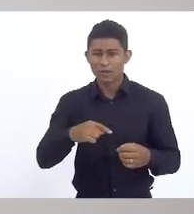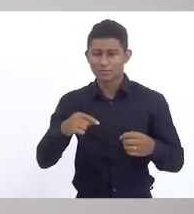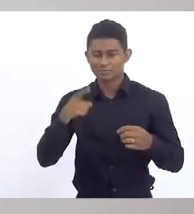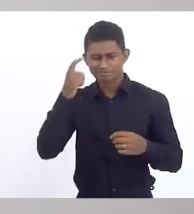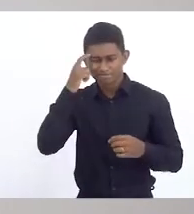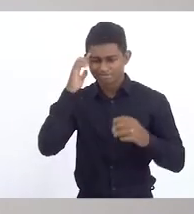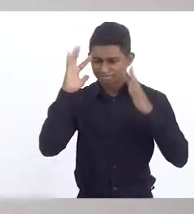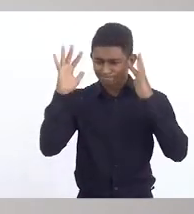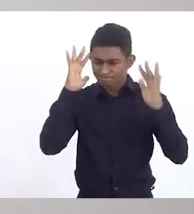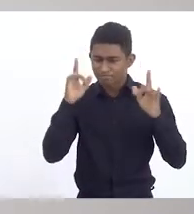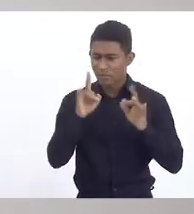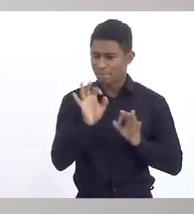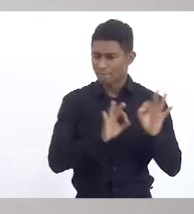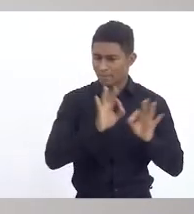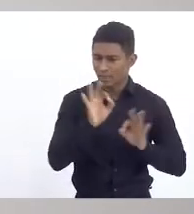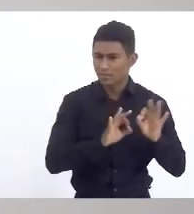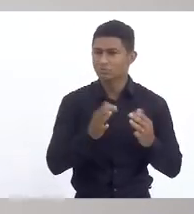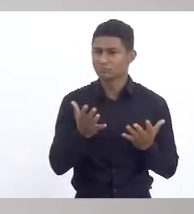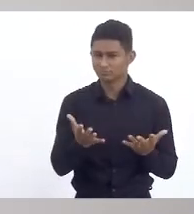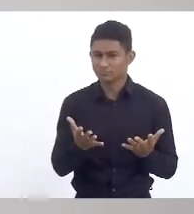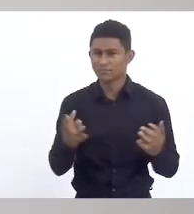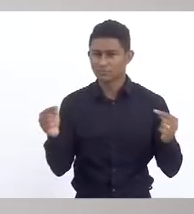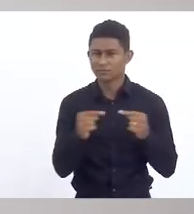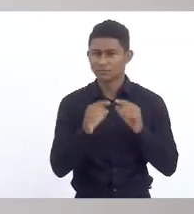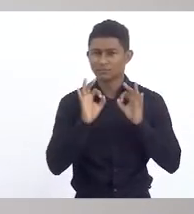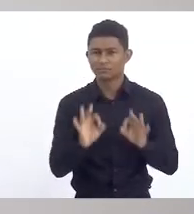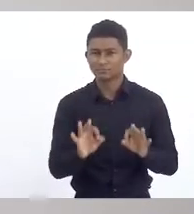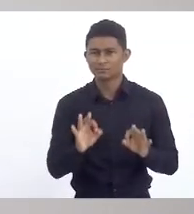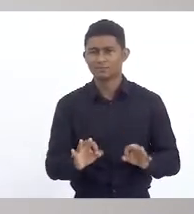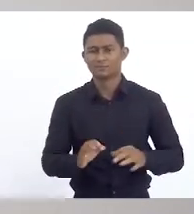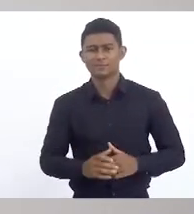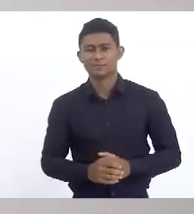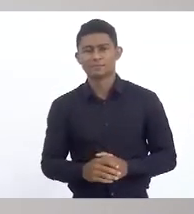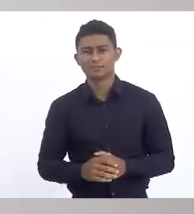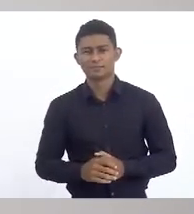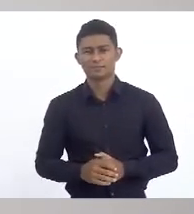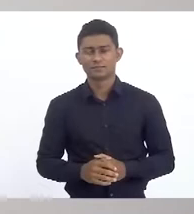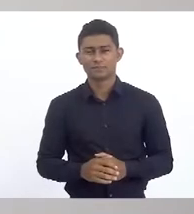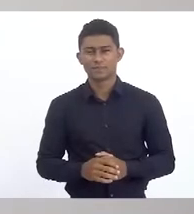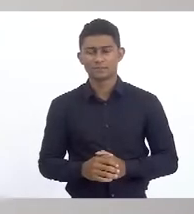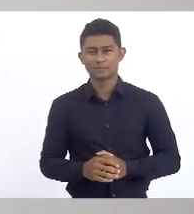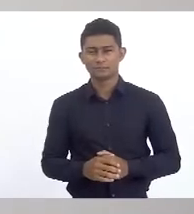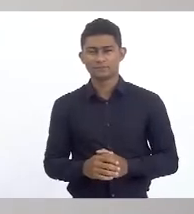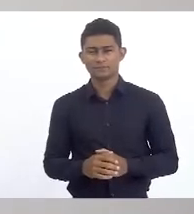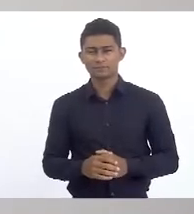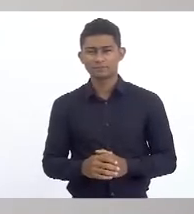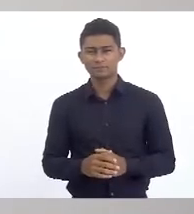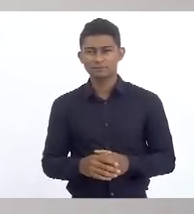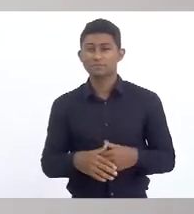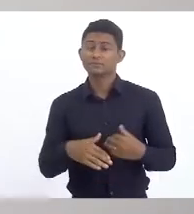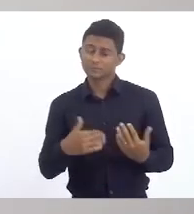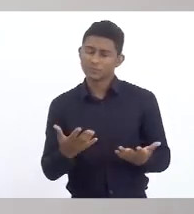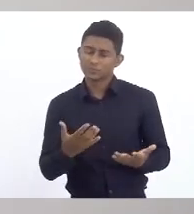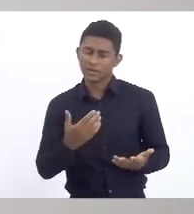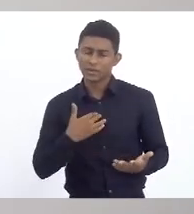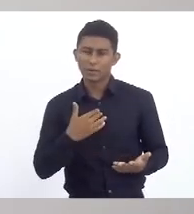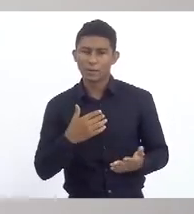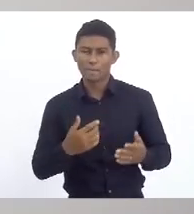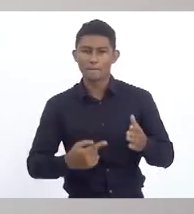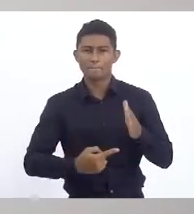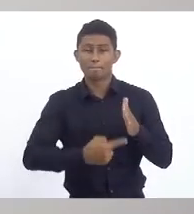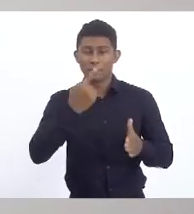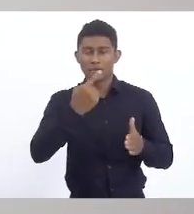colocando lá no plano de recuperação. Tá? Bem, então, isso é a primeira coisa que eu queria destacar